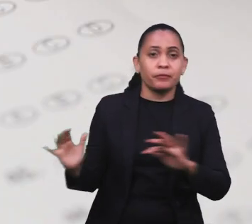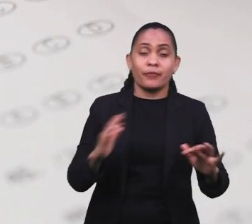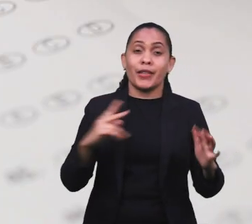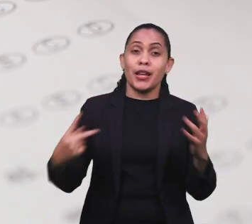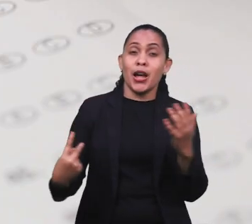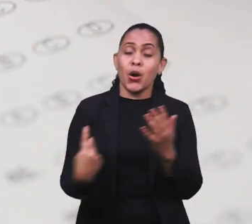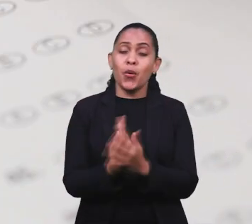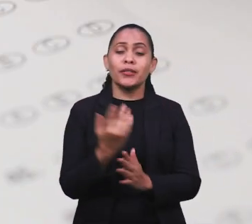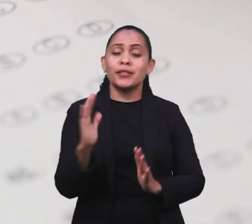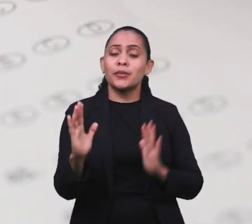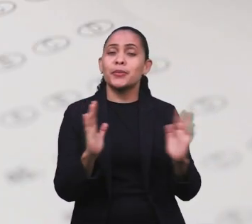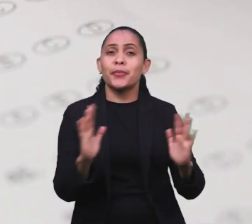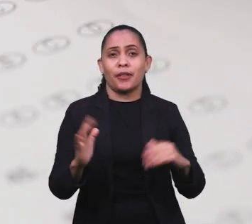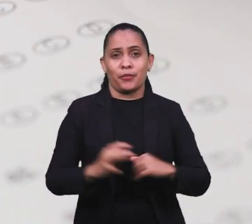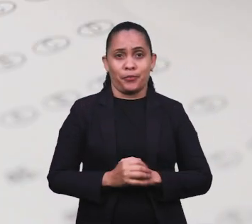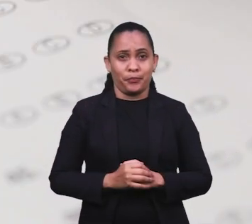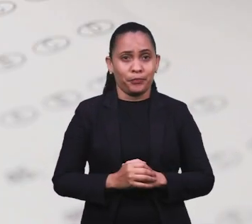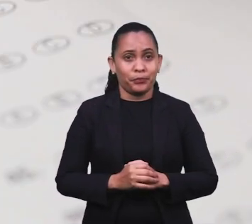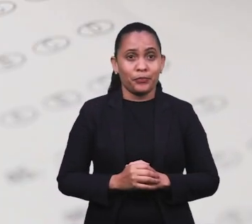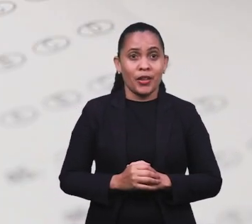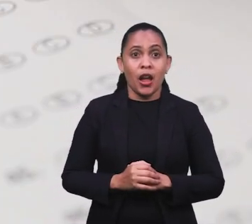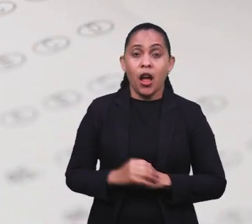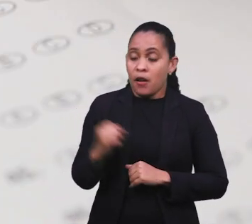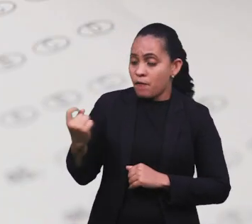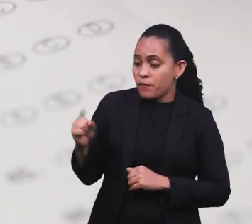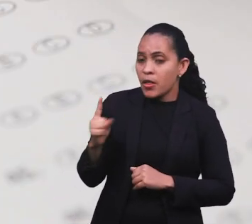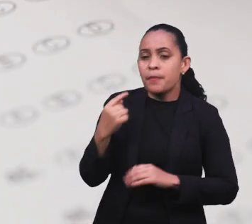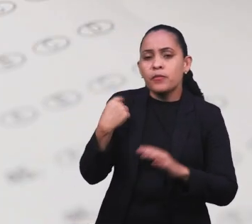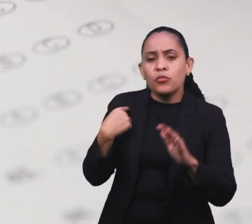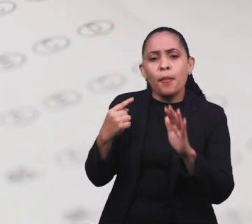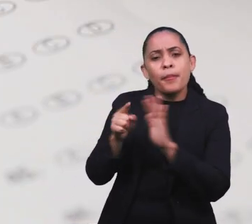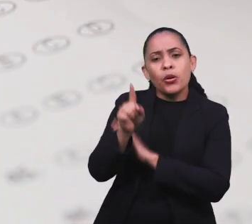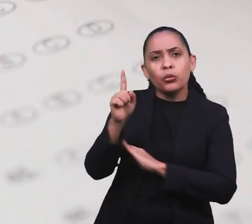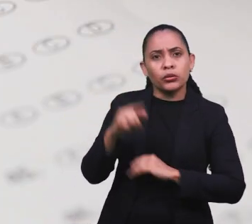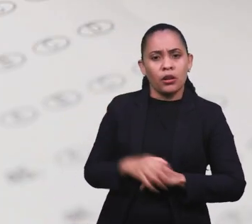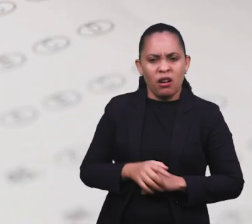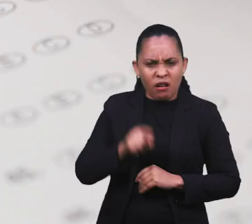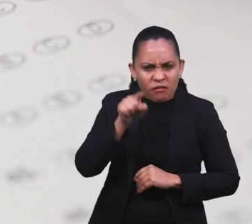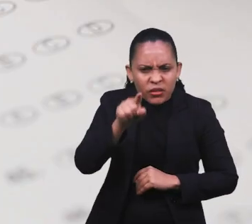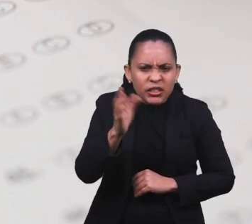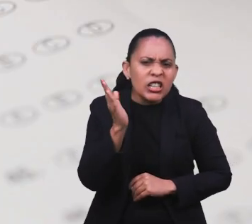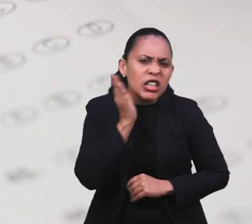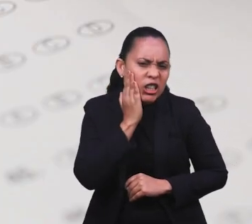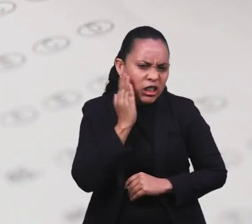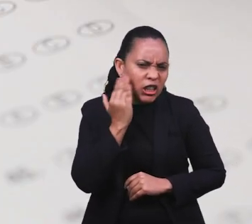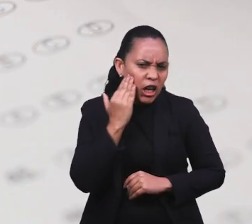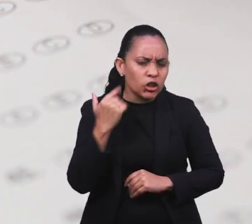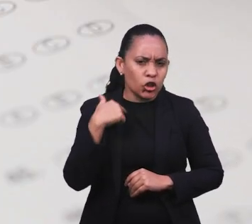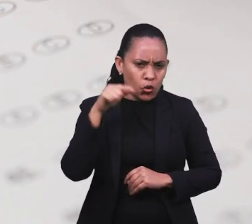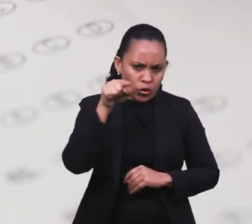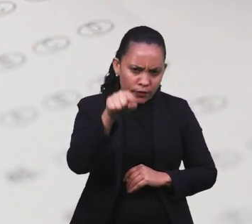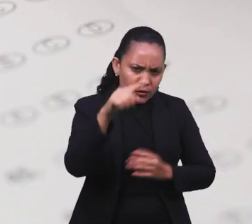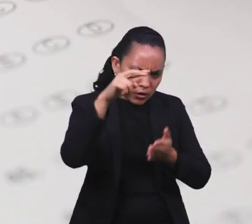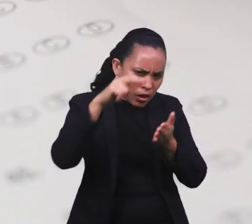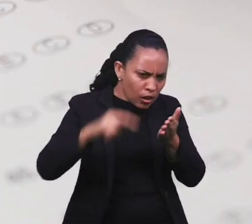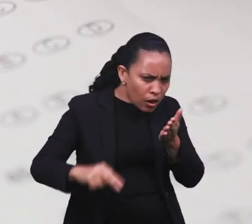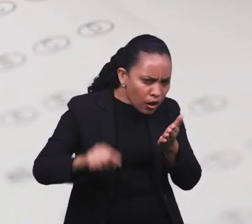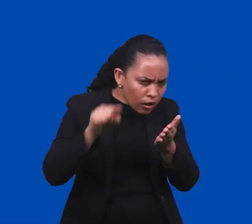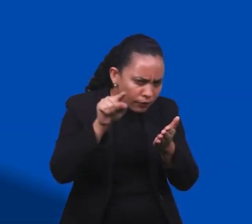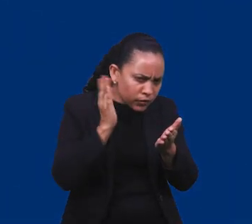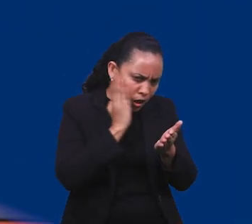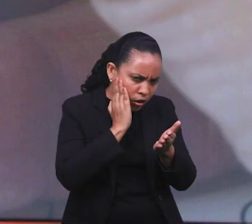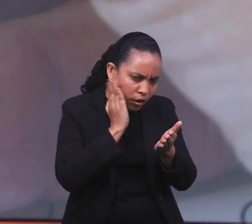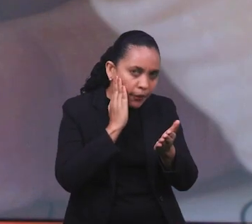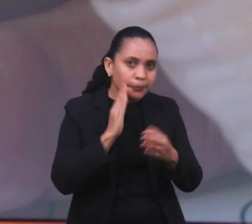o que acontece ali, né? O Filipe fez uma pergunta para ele, ó. Entendes tu o que lê?